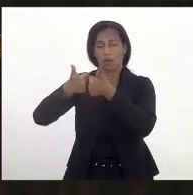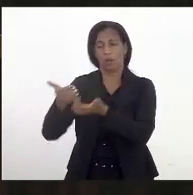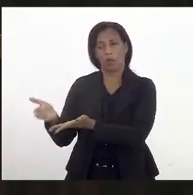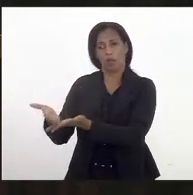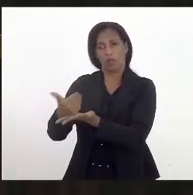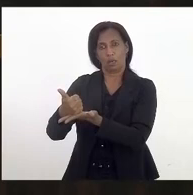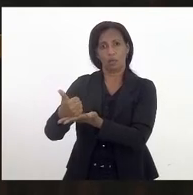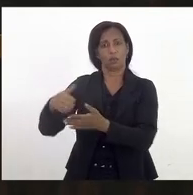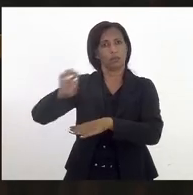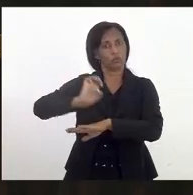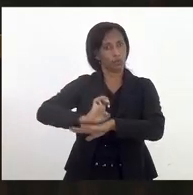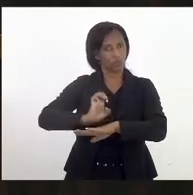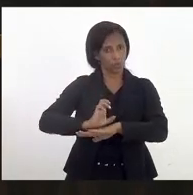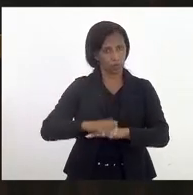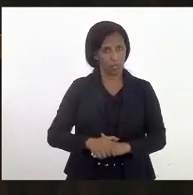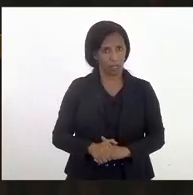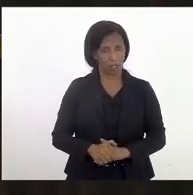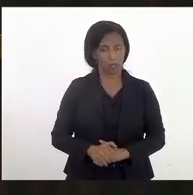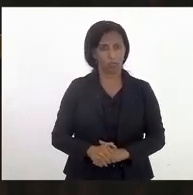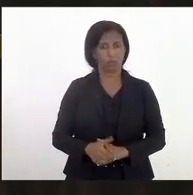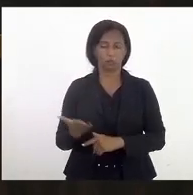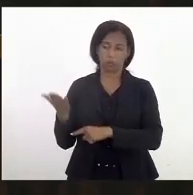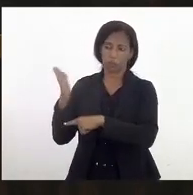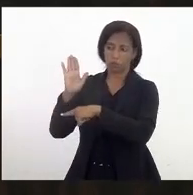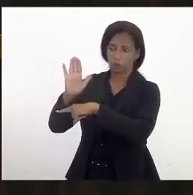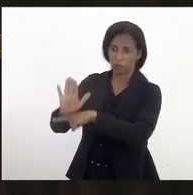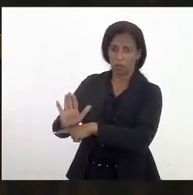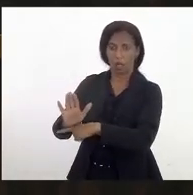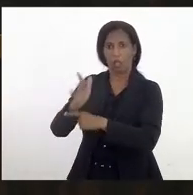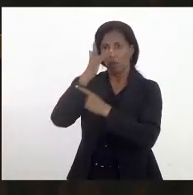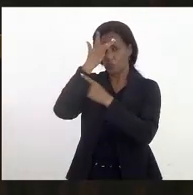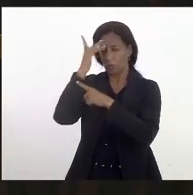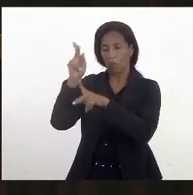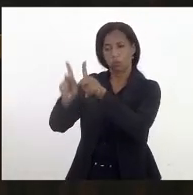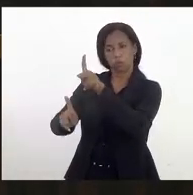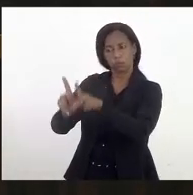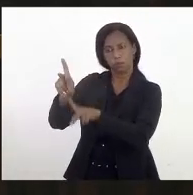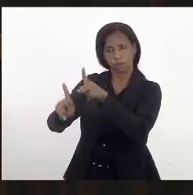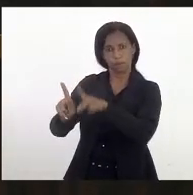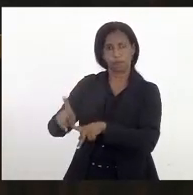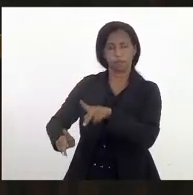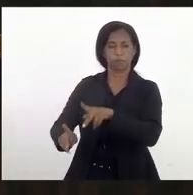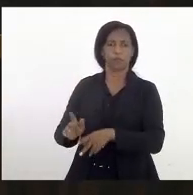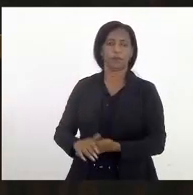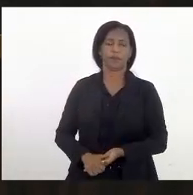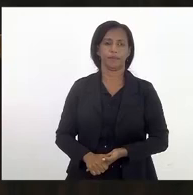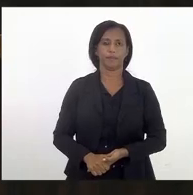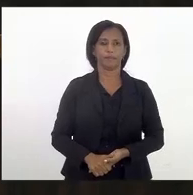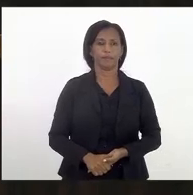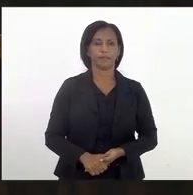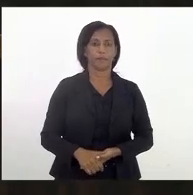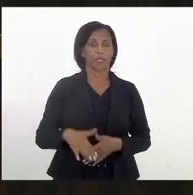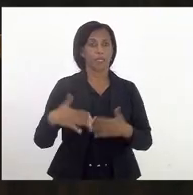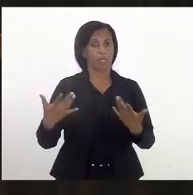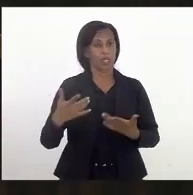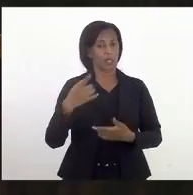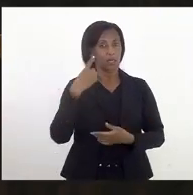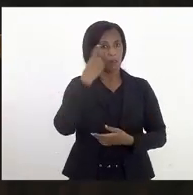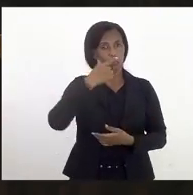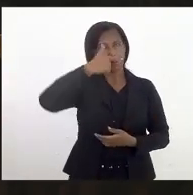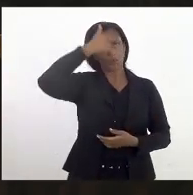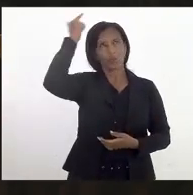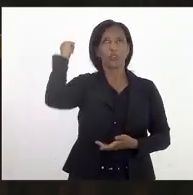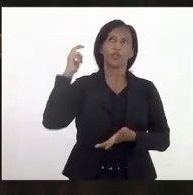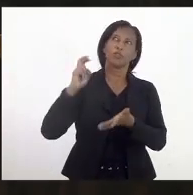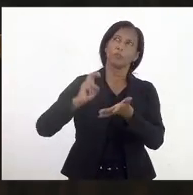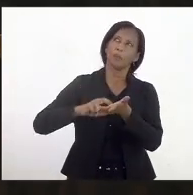Estado o leislane favor do cidadão Fluminense e aí Deputado Luiz mais uma vez é hoje pela